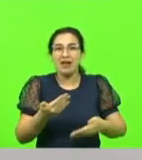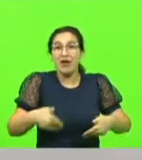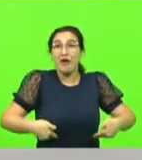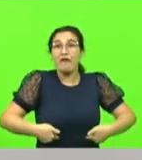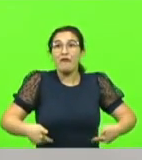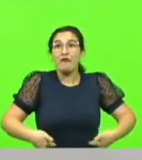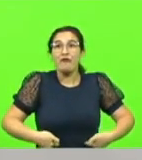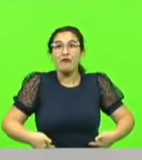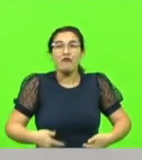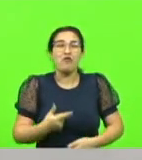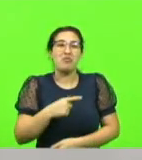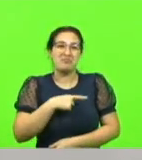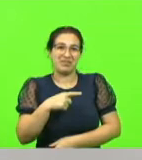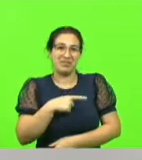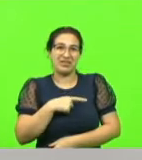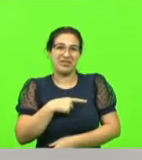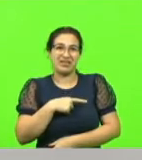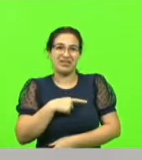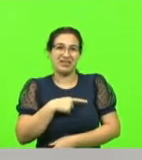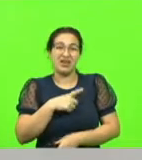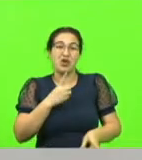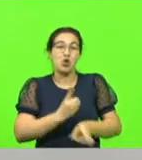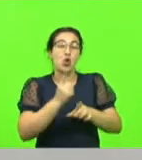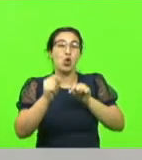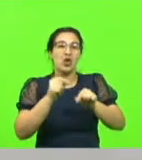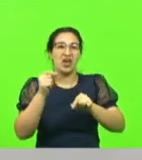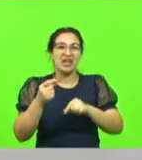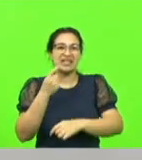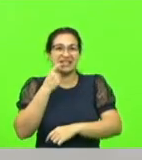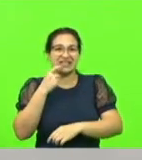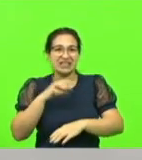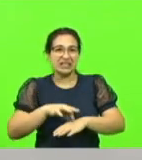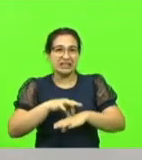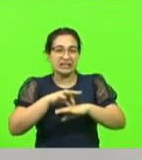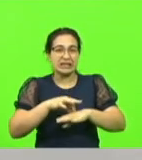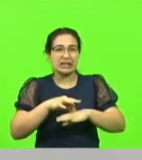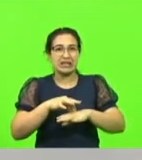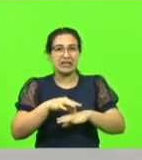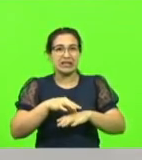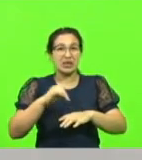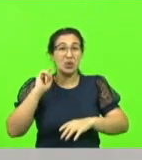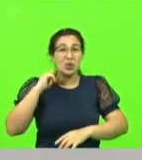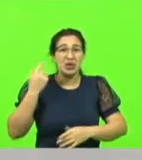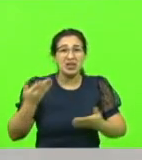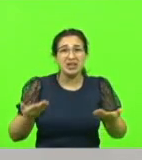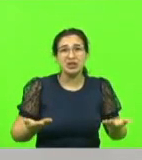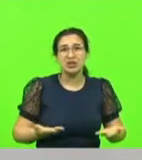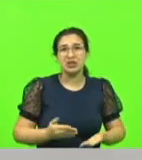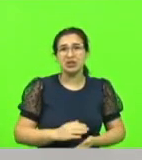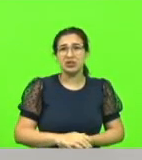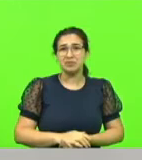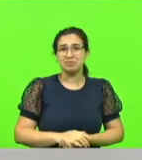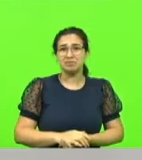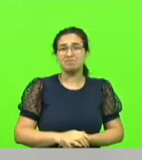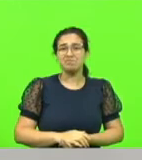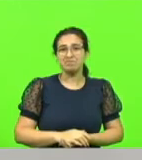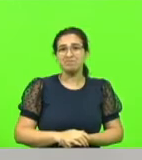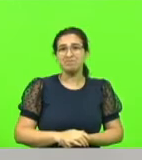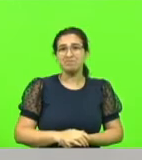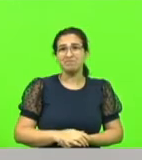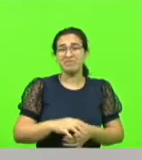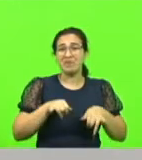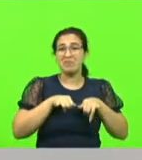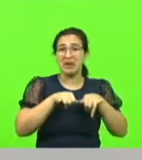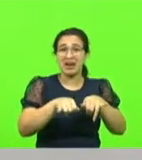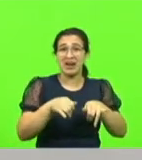só citar aqui um caso, na Xanxerê, se tem uma ideia, o PROCON tem que fiscalizar a venda de ossos nos supermercados, aonde que nós chegamos